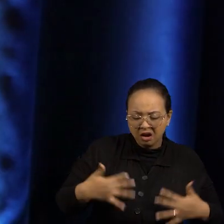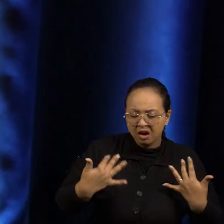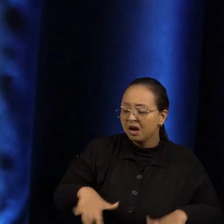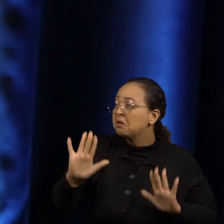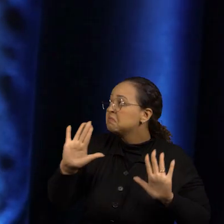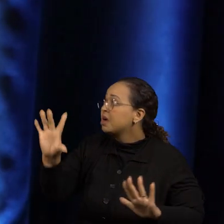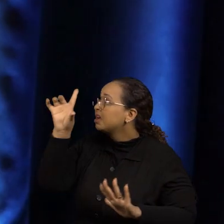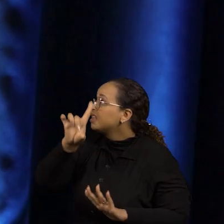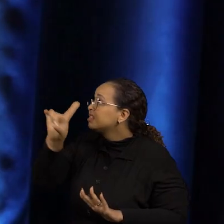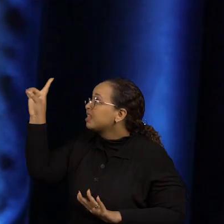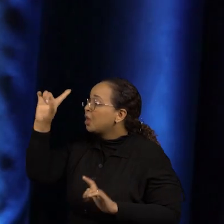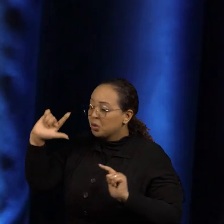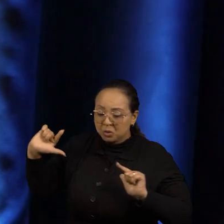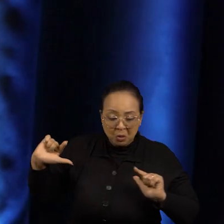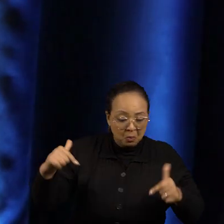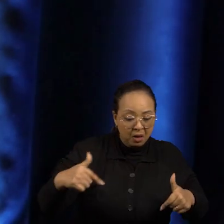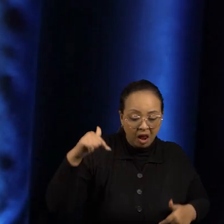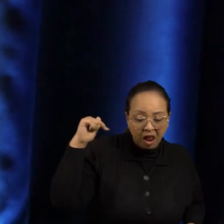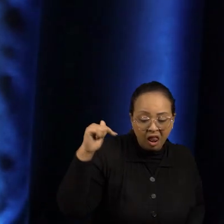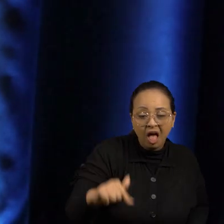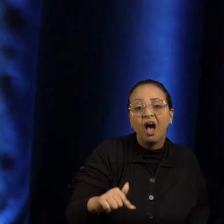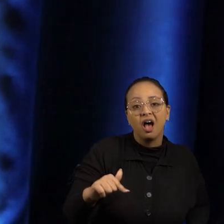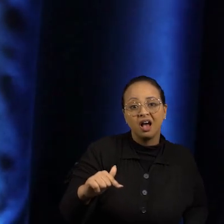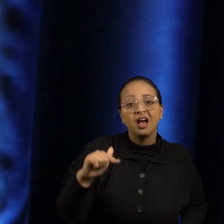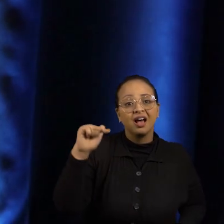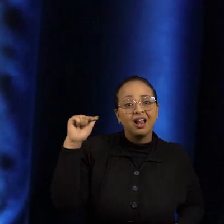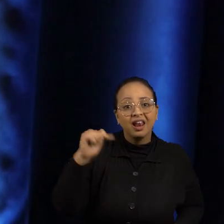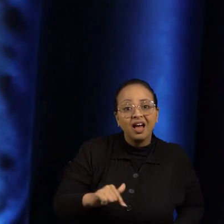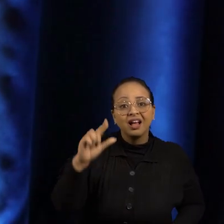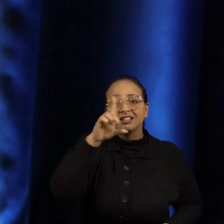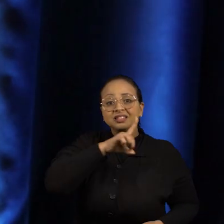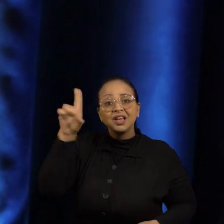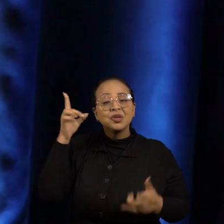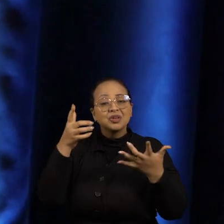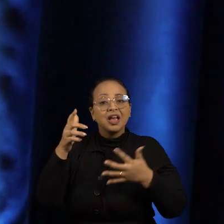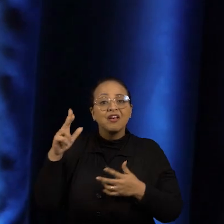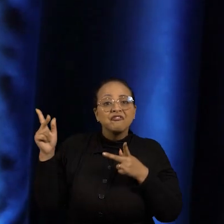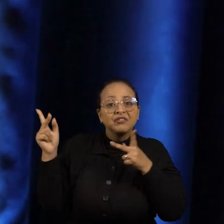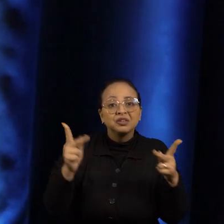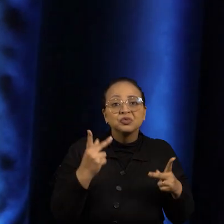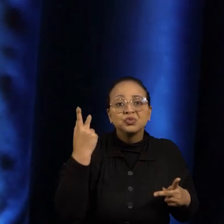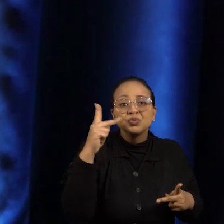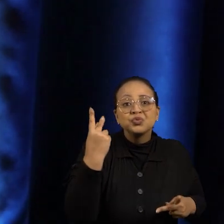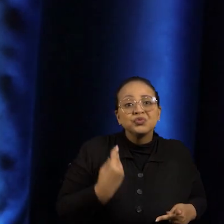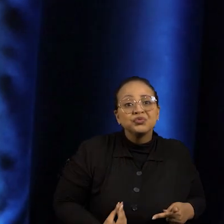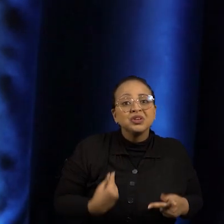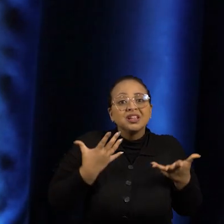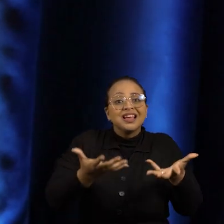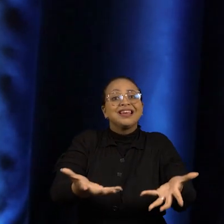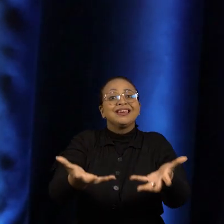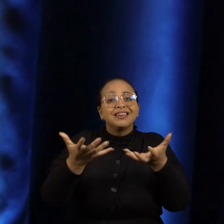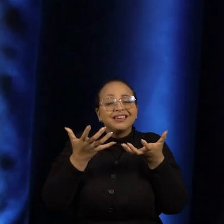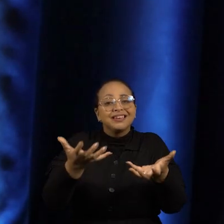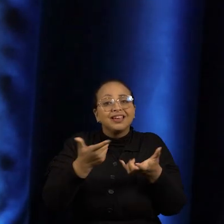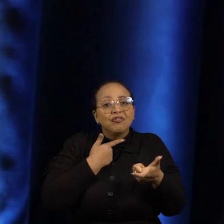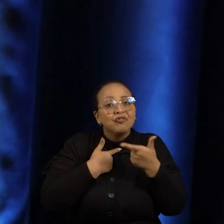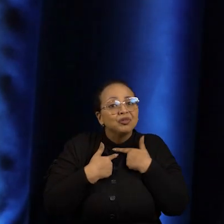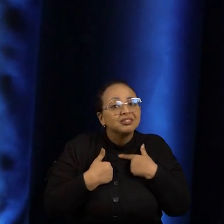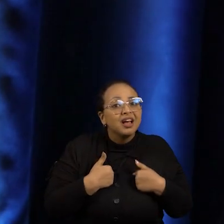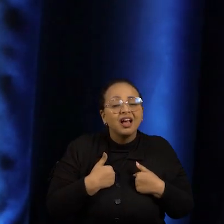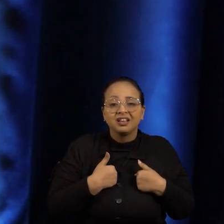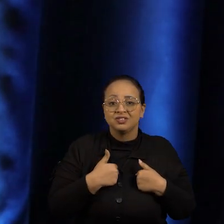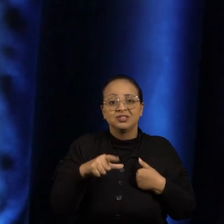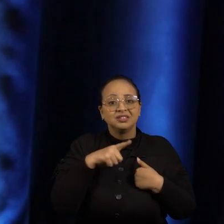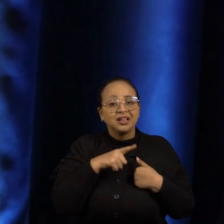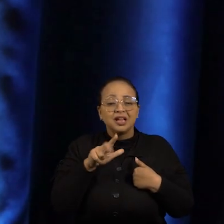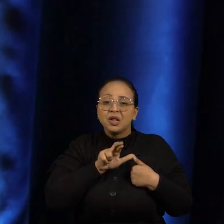quer dizer, a casa do Senhor é o lugar que o Senhor separou para os seus, para aqueles que Ele quer se revelar. Né? Não